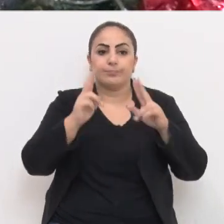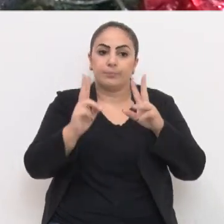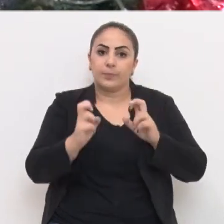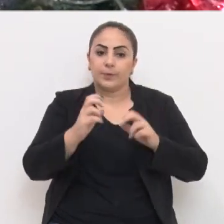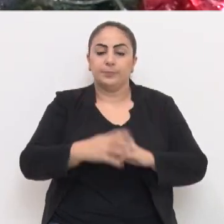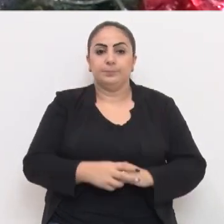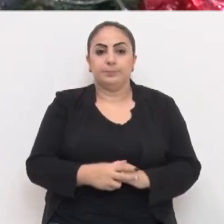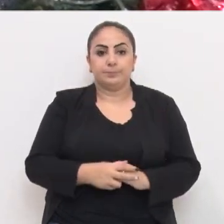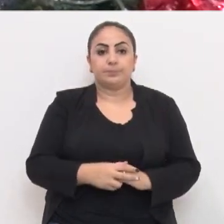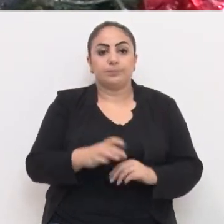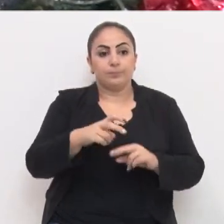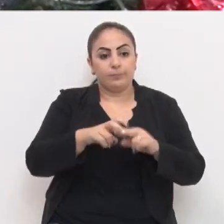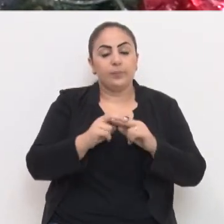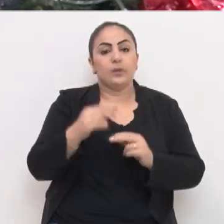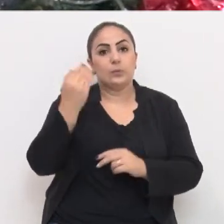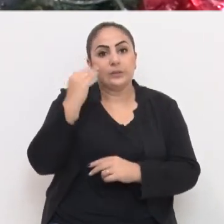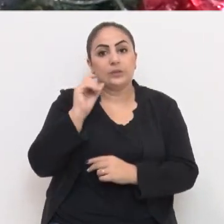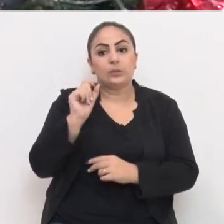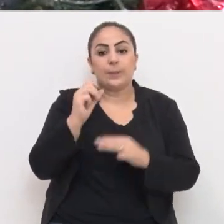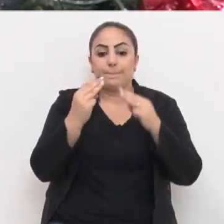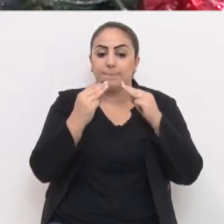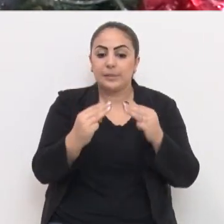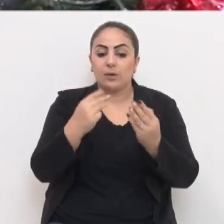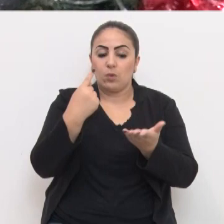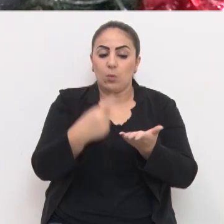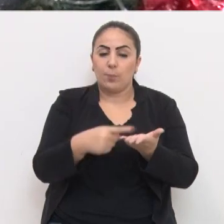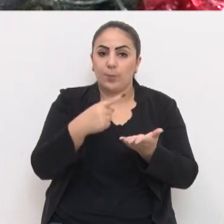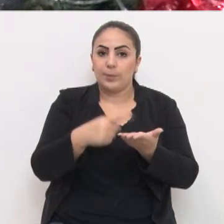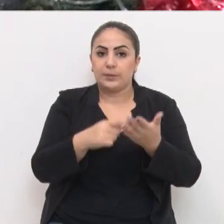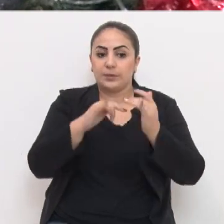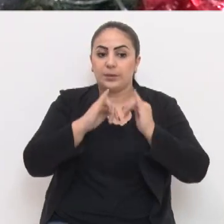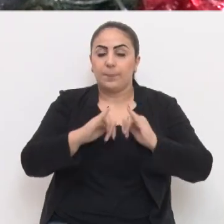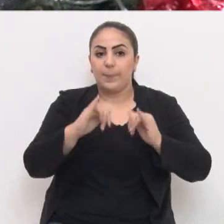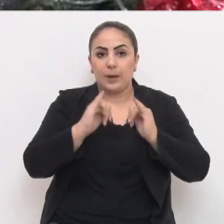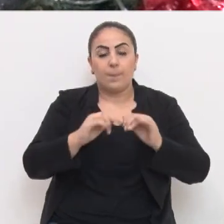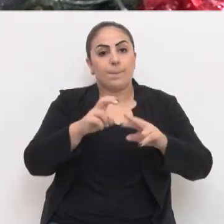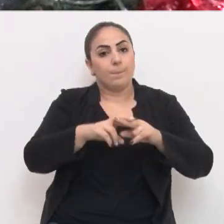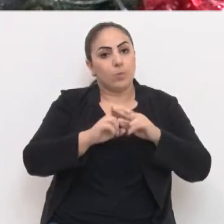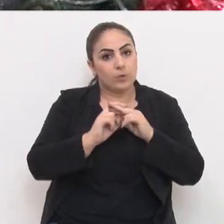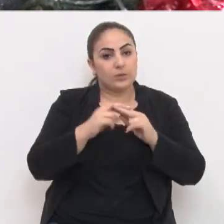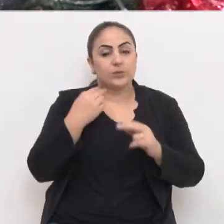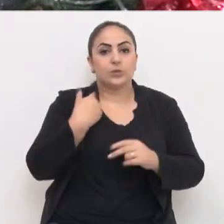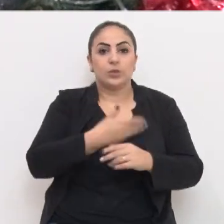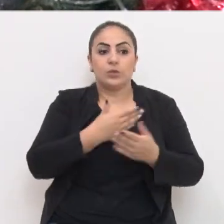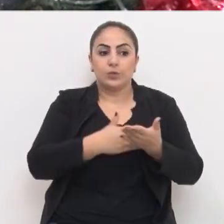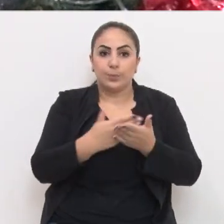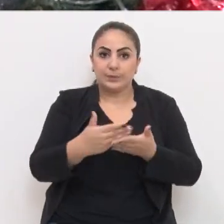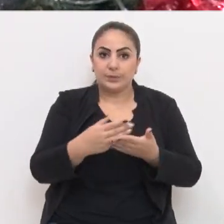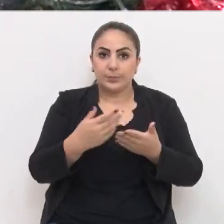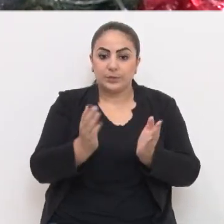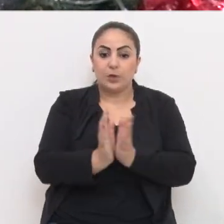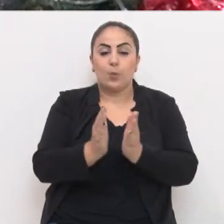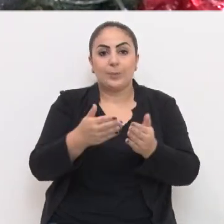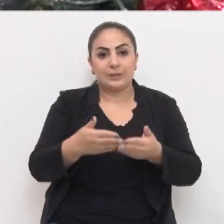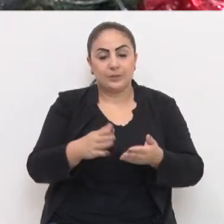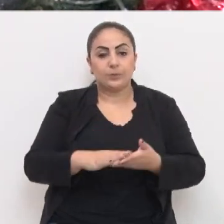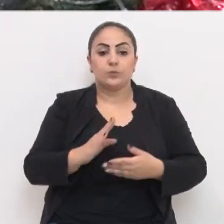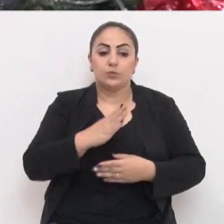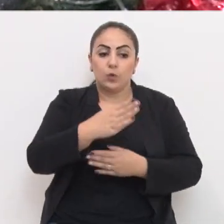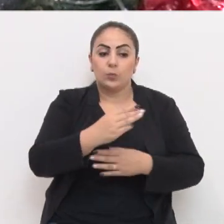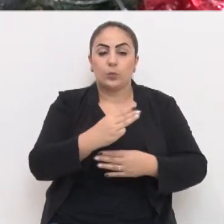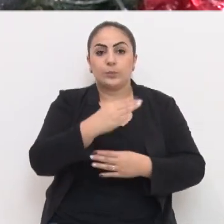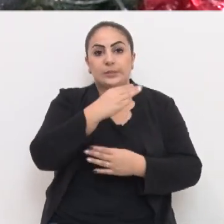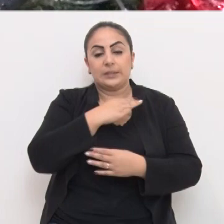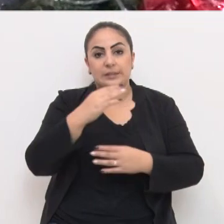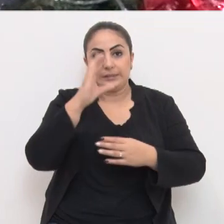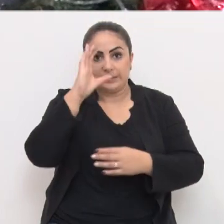trabalharia esse tema. Então, entendo isso como missão, como um compromisso de campanha e, por isso, a gente levantou essa frente. Tivemos no